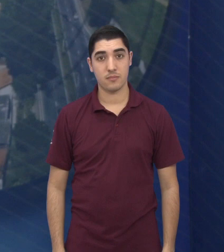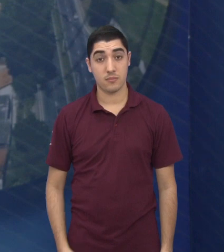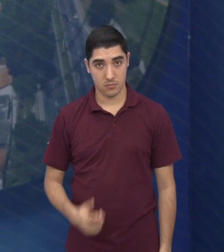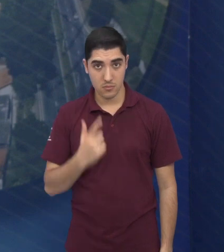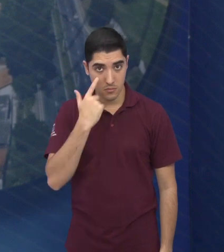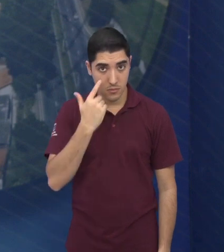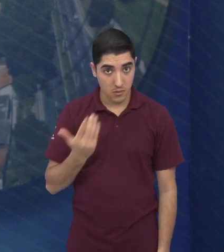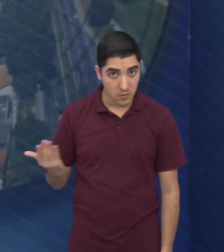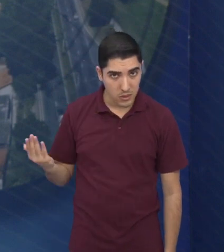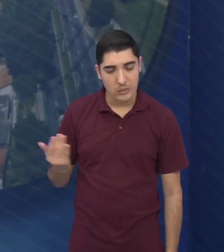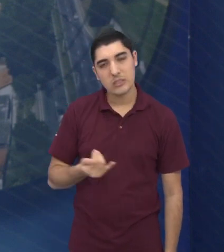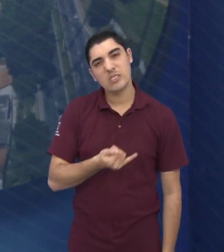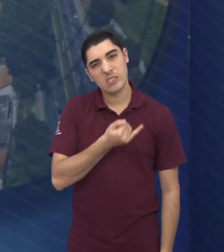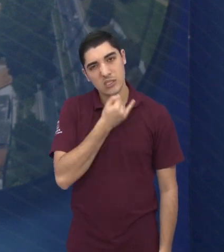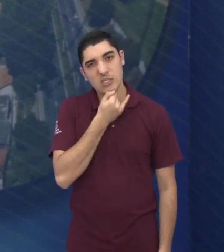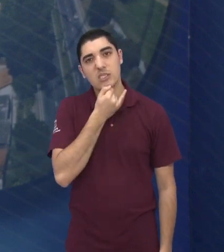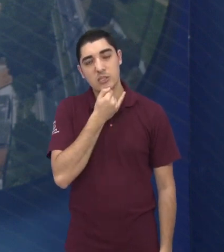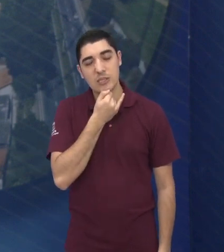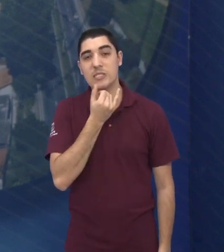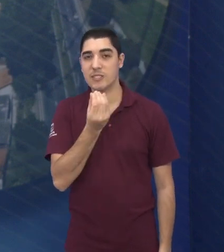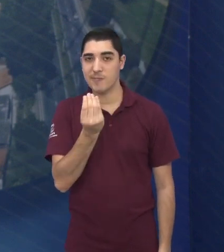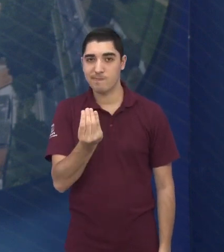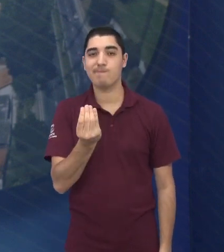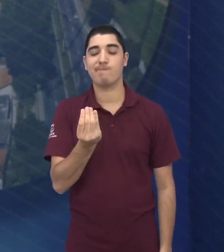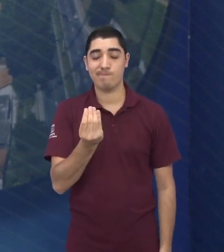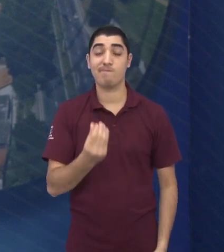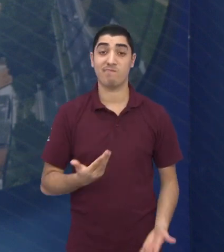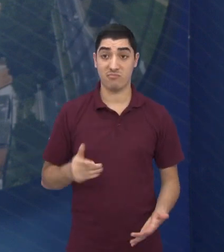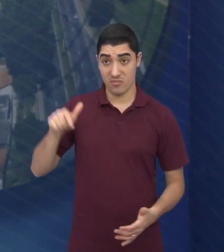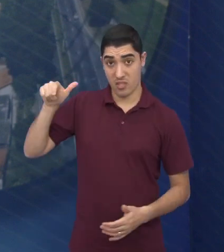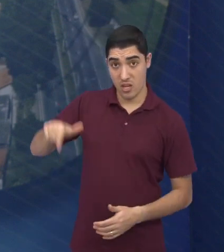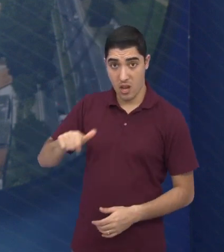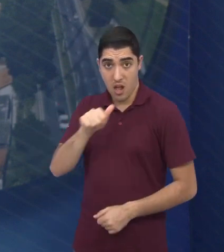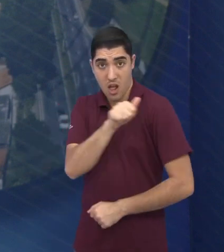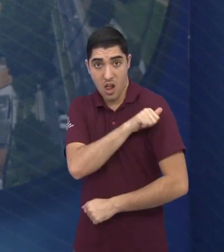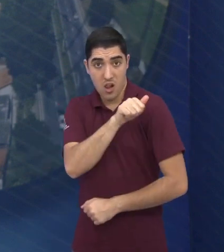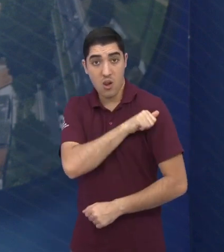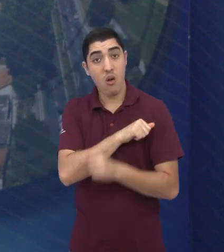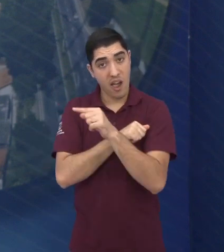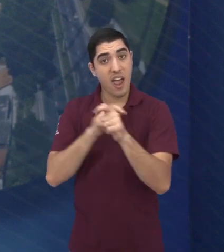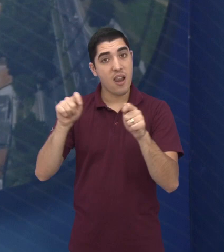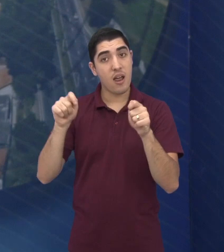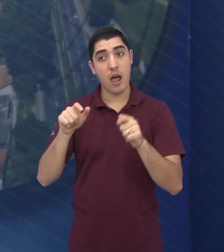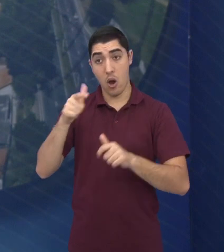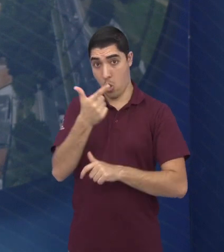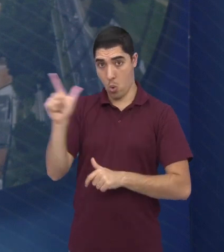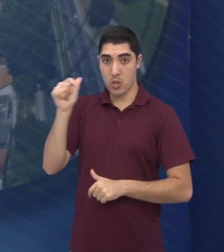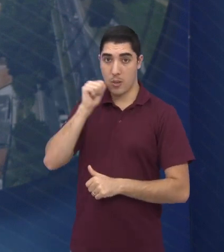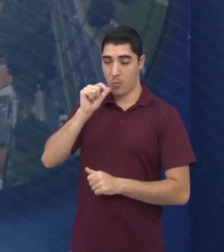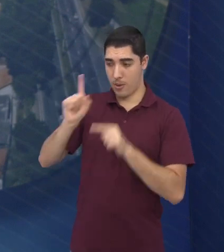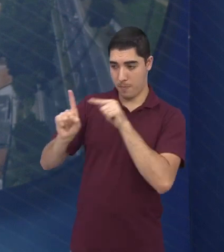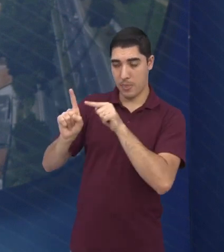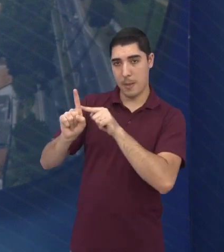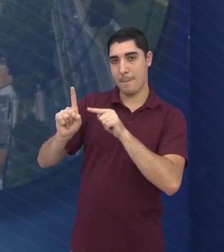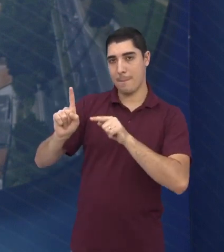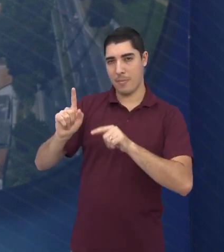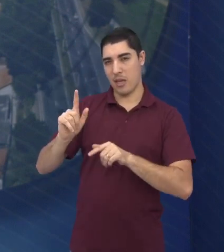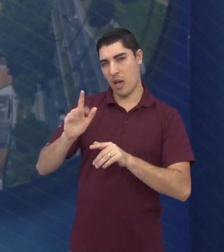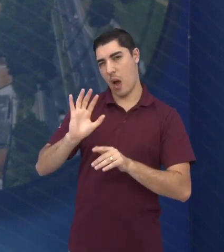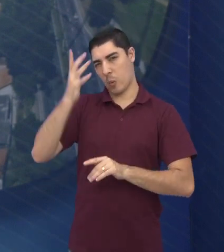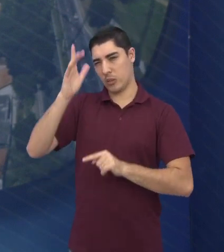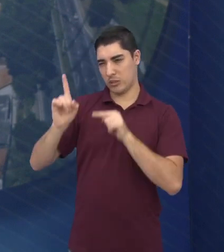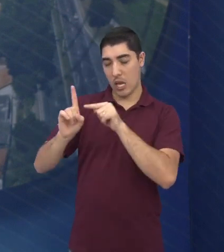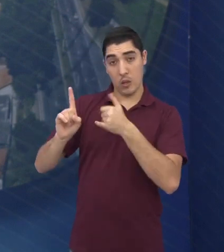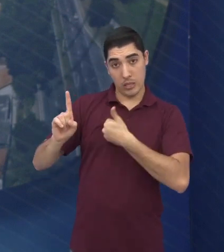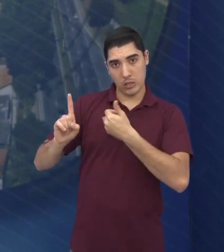Tá aí, gente, cenas lamentáveis, né? Essa estudante vítima de preconceito é a Patrícia Linares, como eu falei,